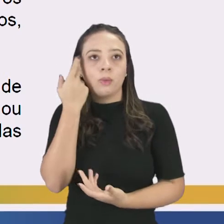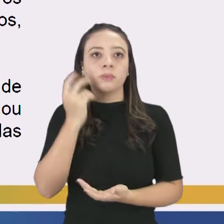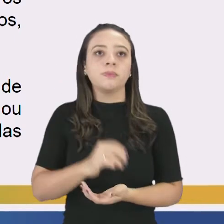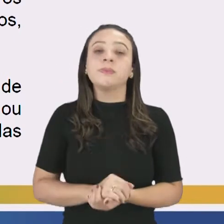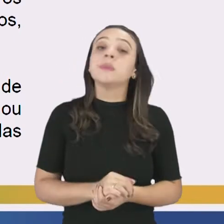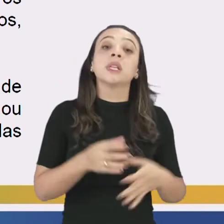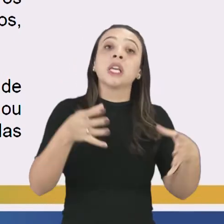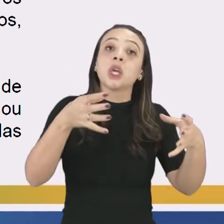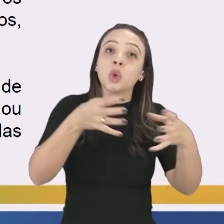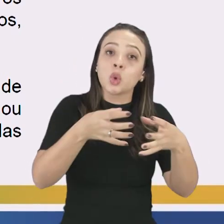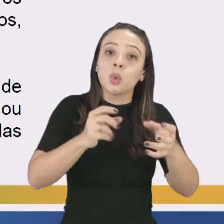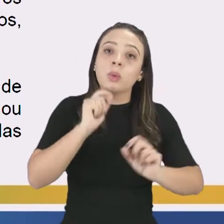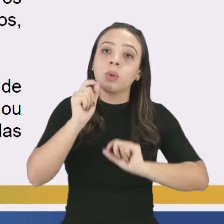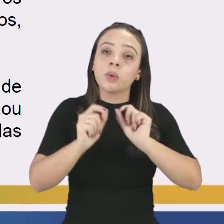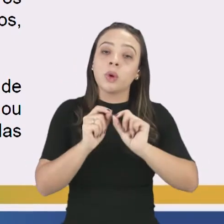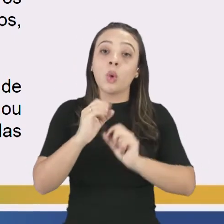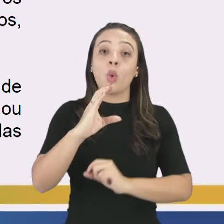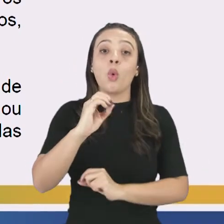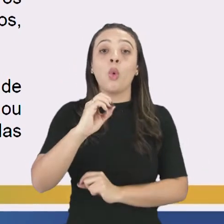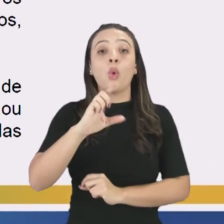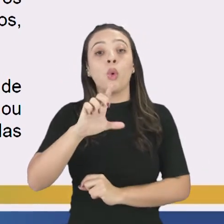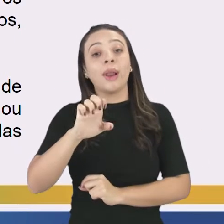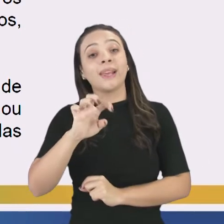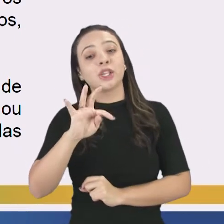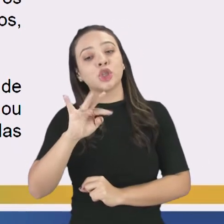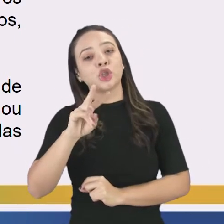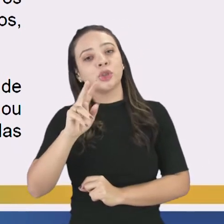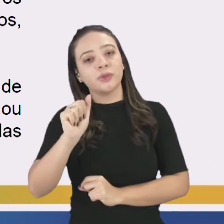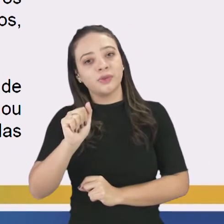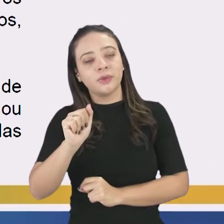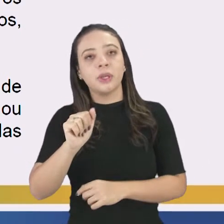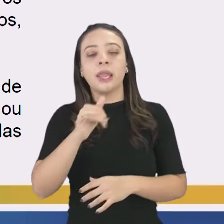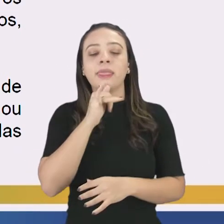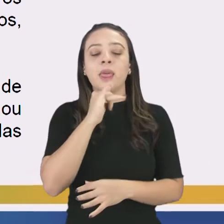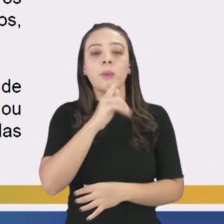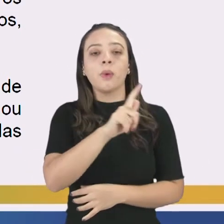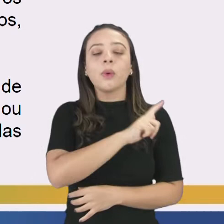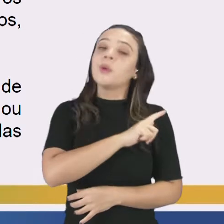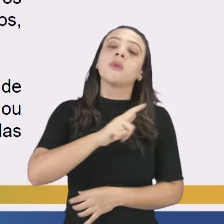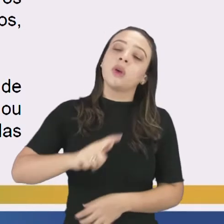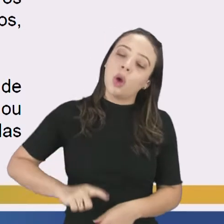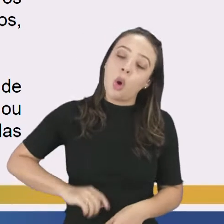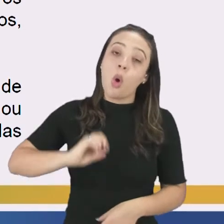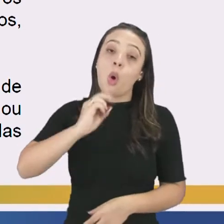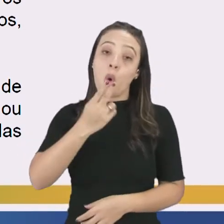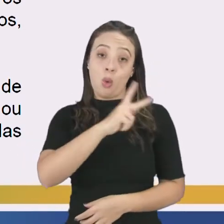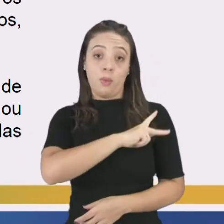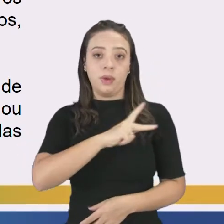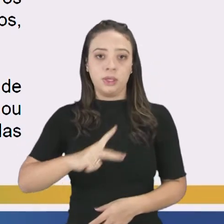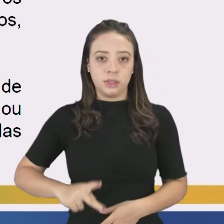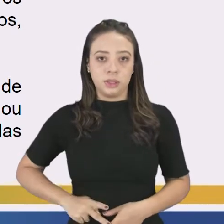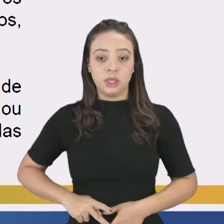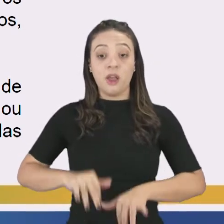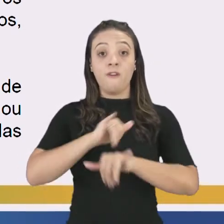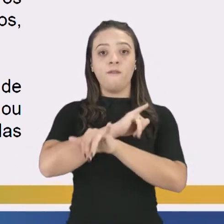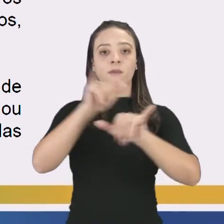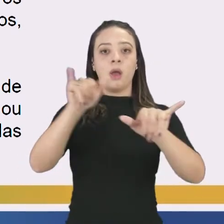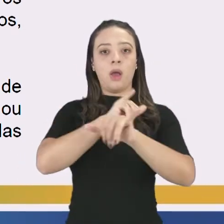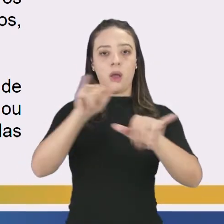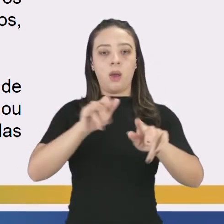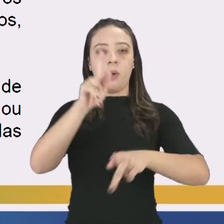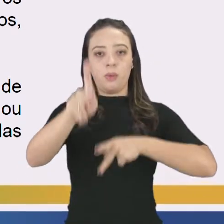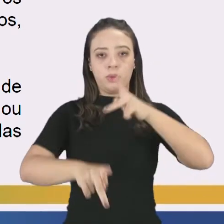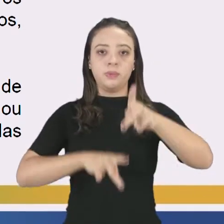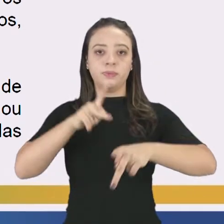de imprensa. Sabe quando o governador, o presidente quer fazer algum anúncio e quer